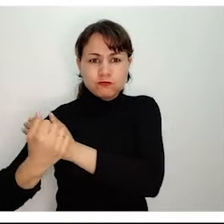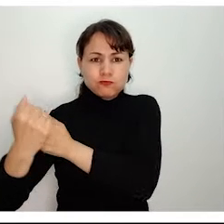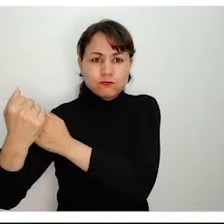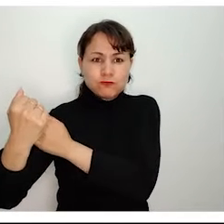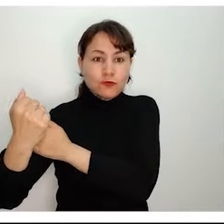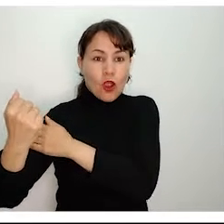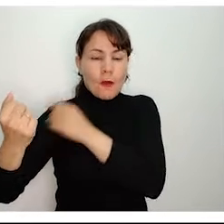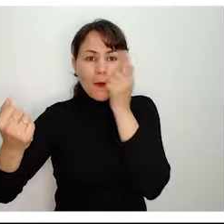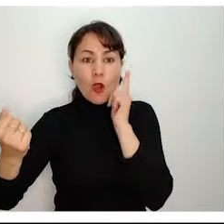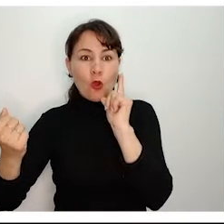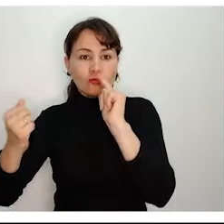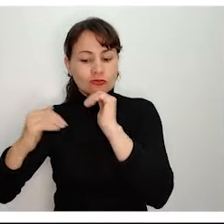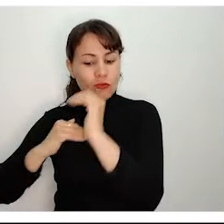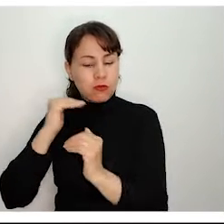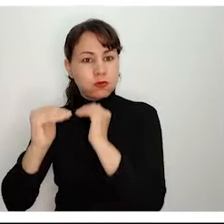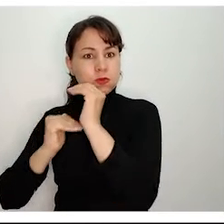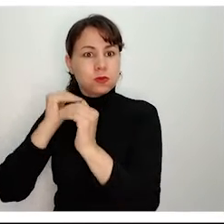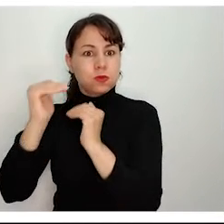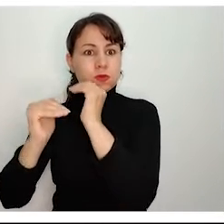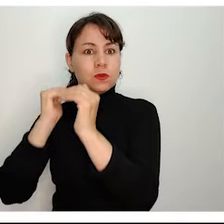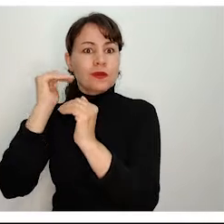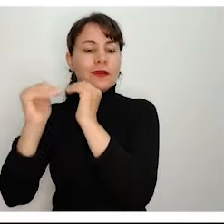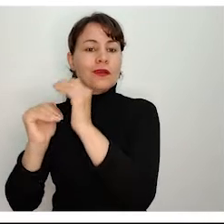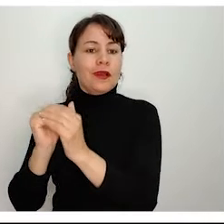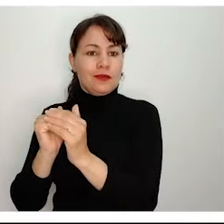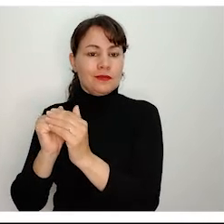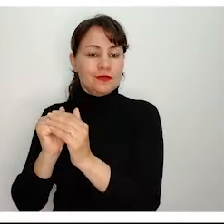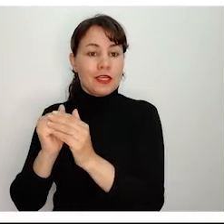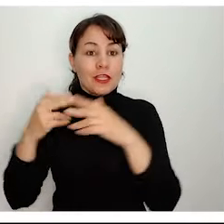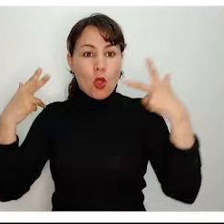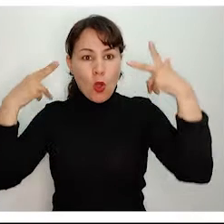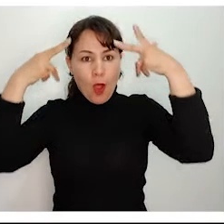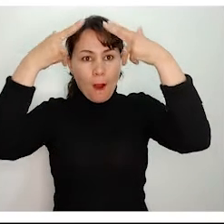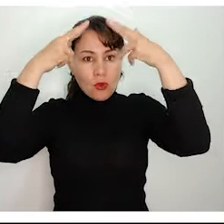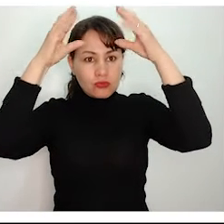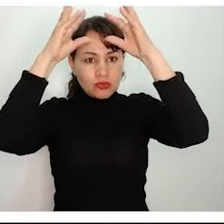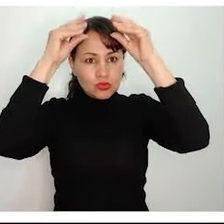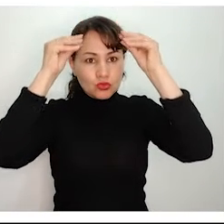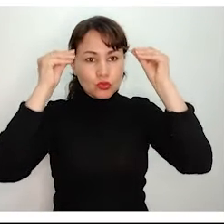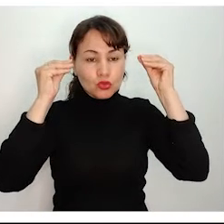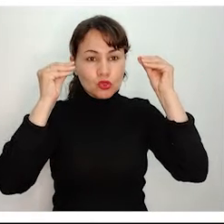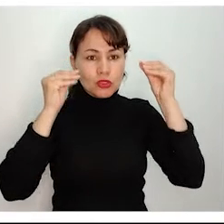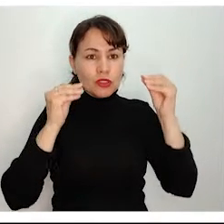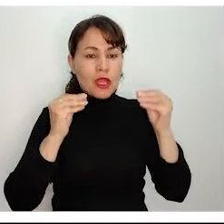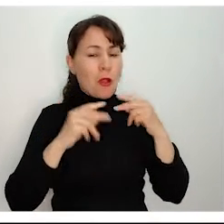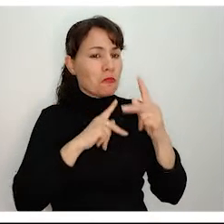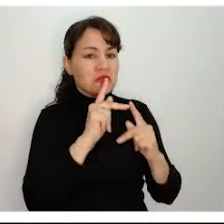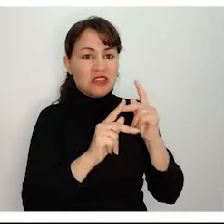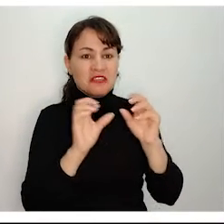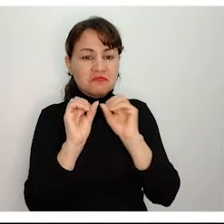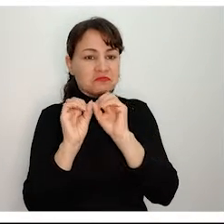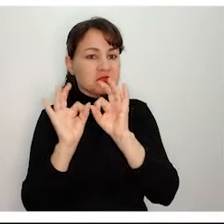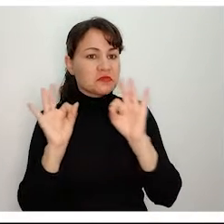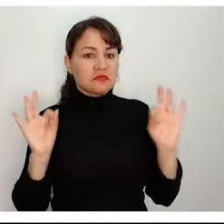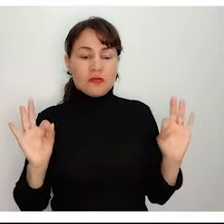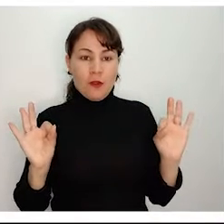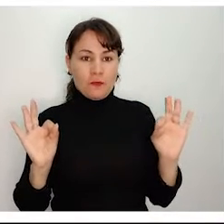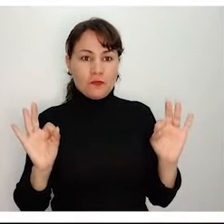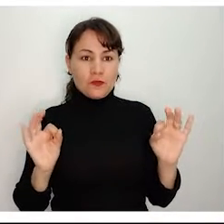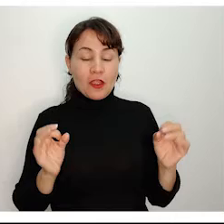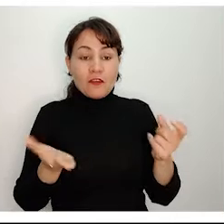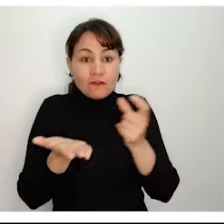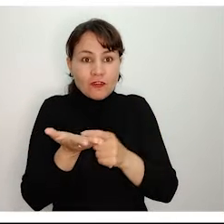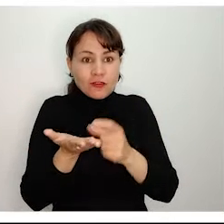e fortes para avançar nesse desenvolvimento. Então, a poda neural, ela é um processo natural,